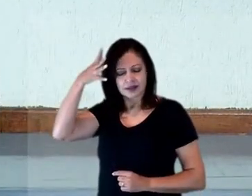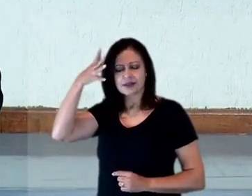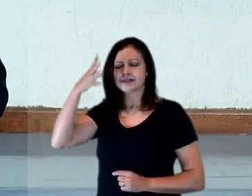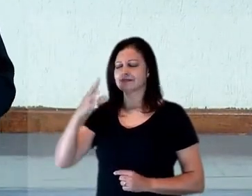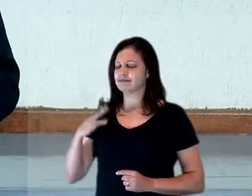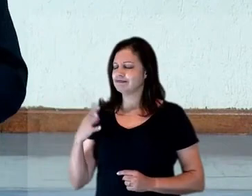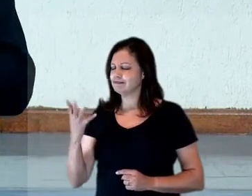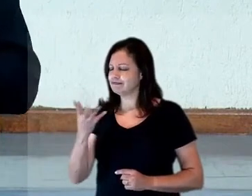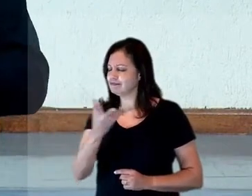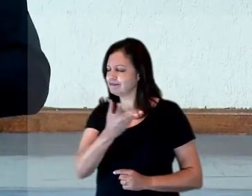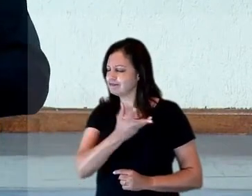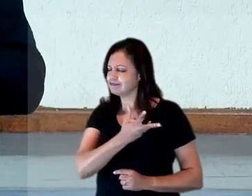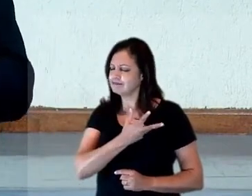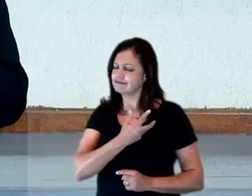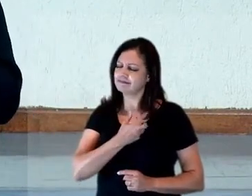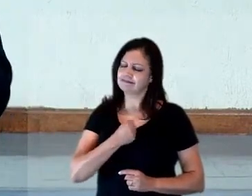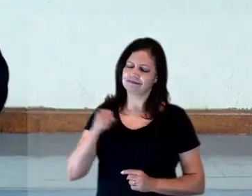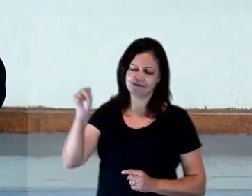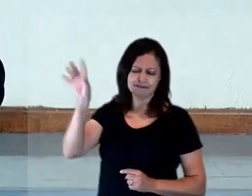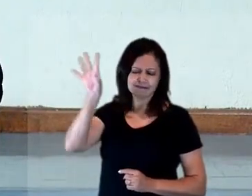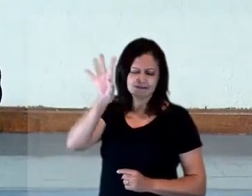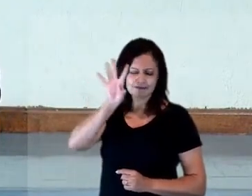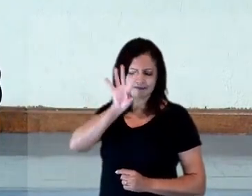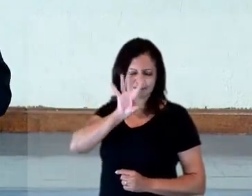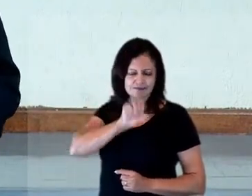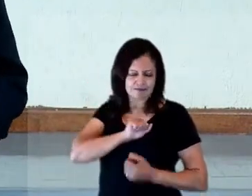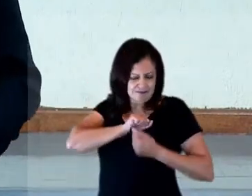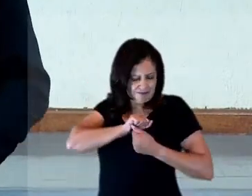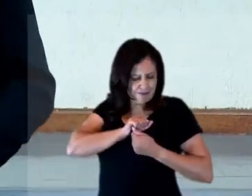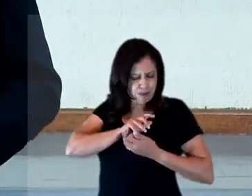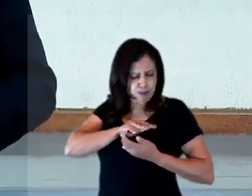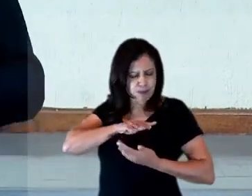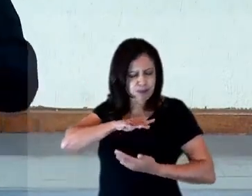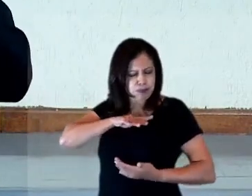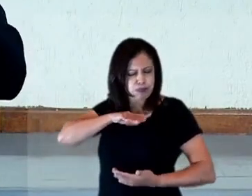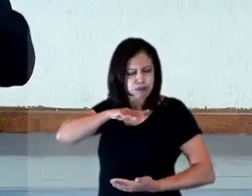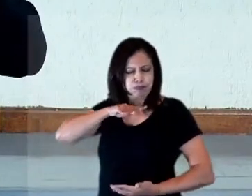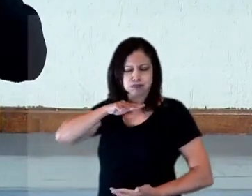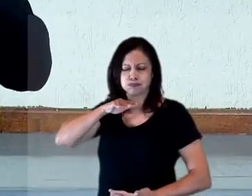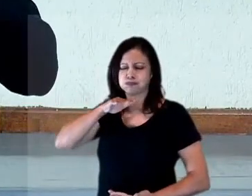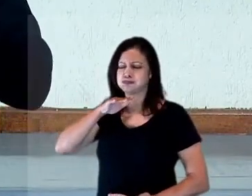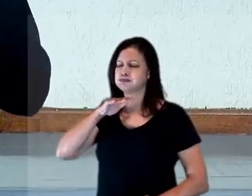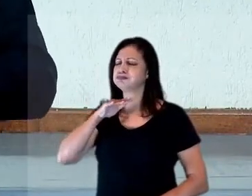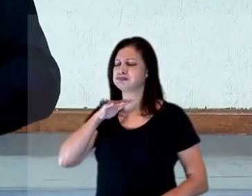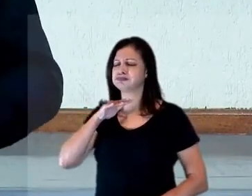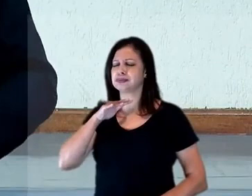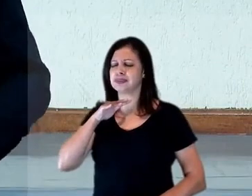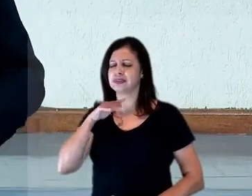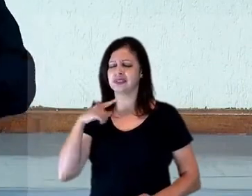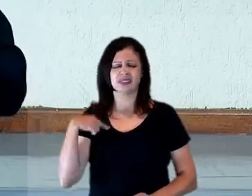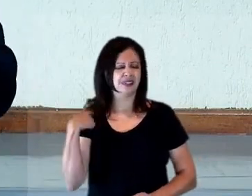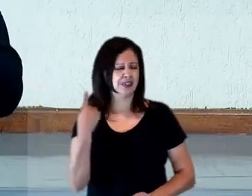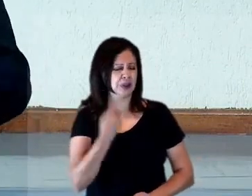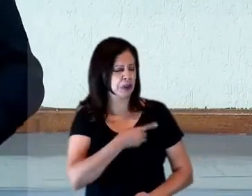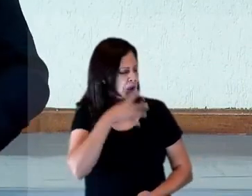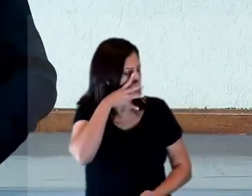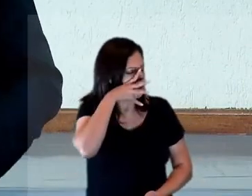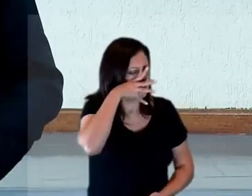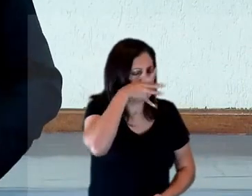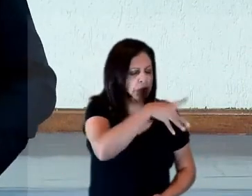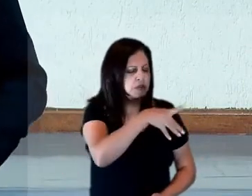imerecido, que esse amor possa transbordar nos nossos corações e que nós não venhamos a apontar o dedo,